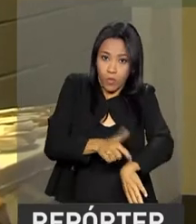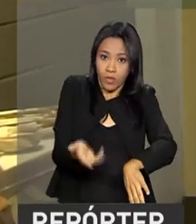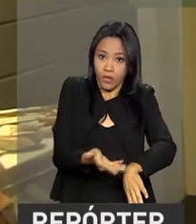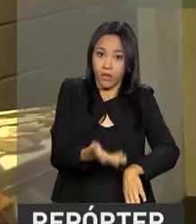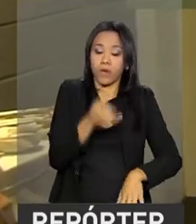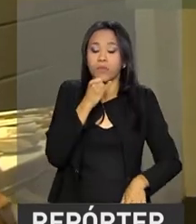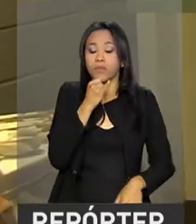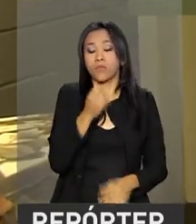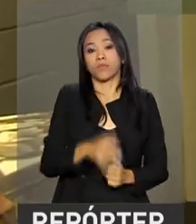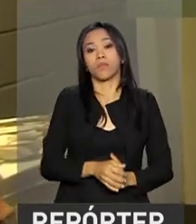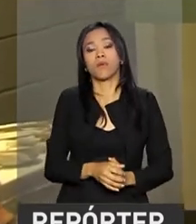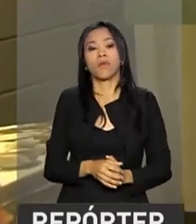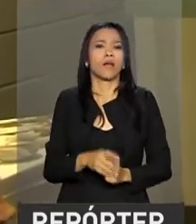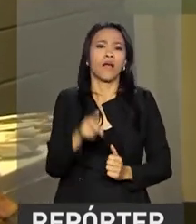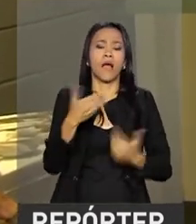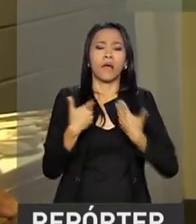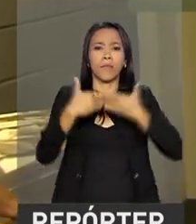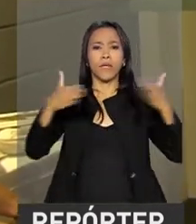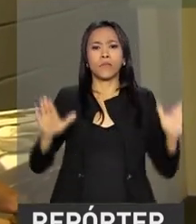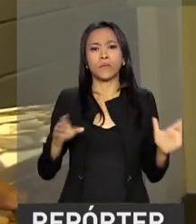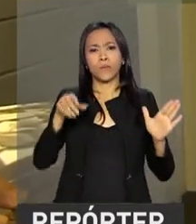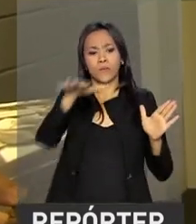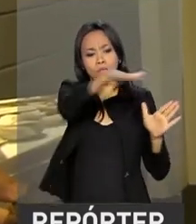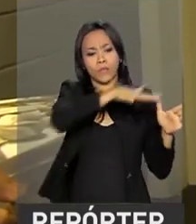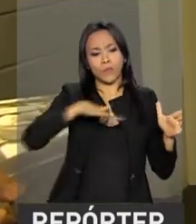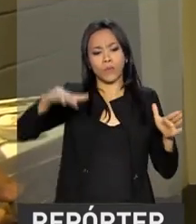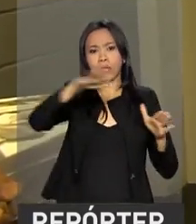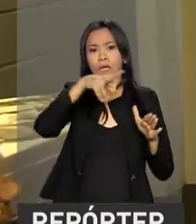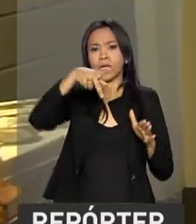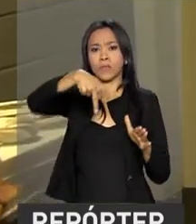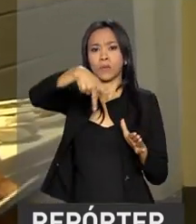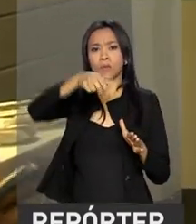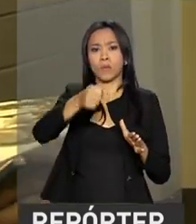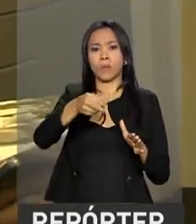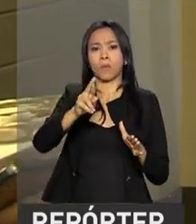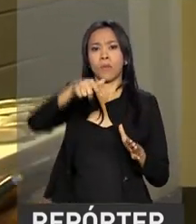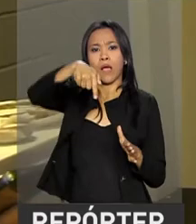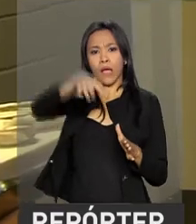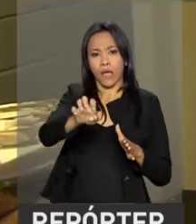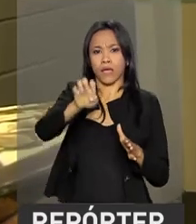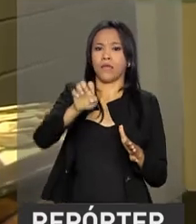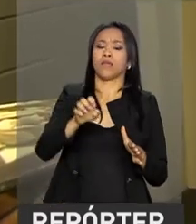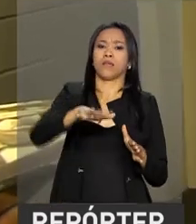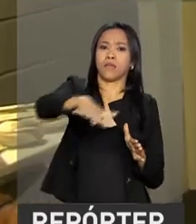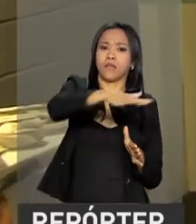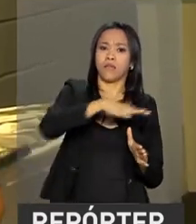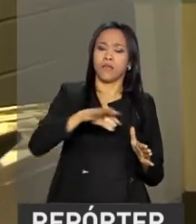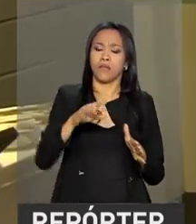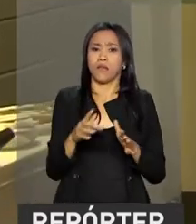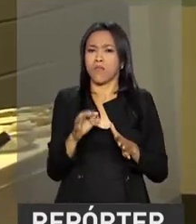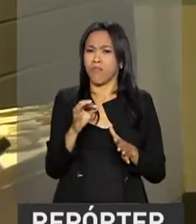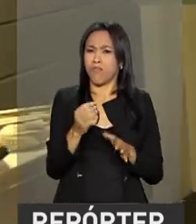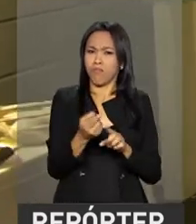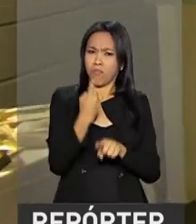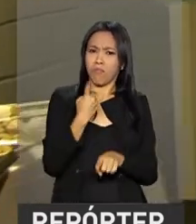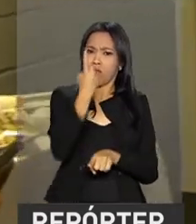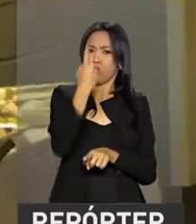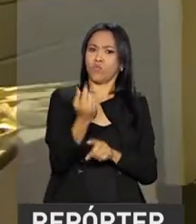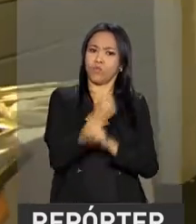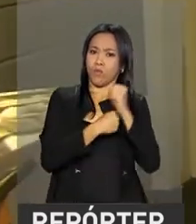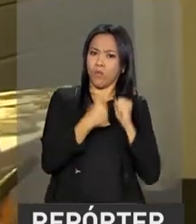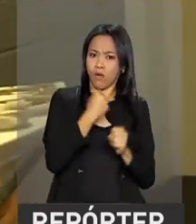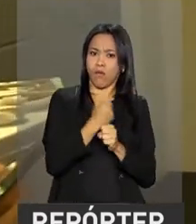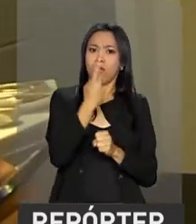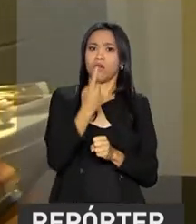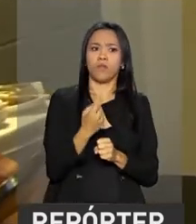avanço, que é a própria abertura do Parque Olímpico com menos de um ano após o evento, e isso é um fato positivo que